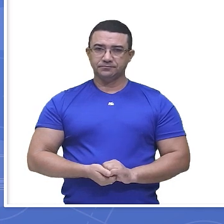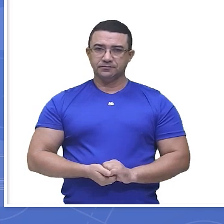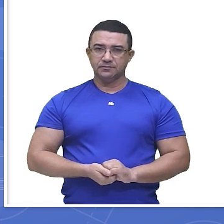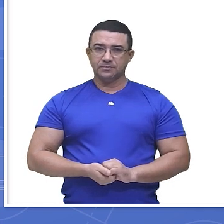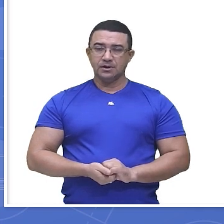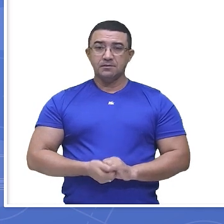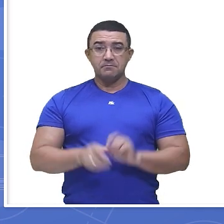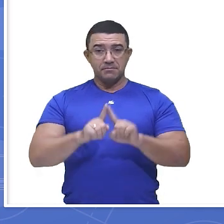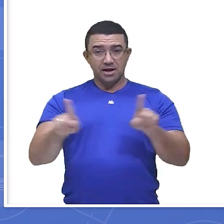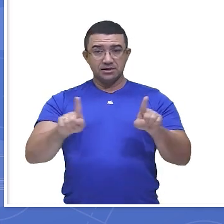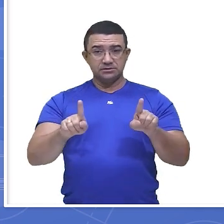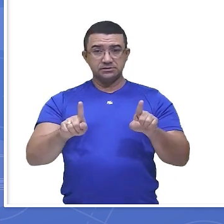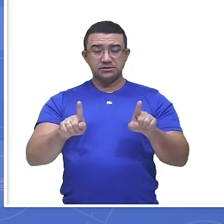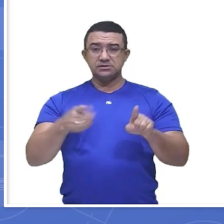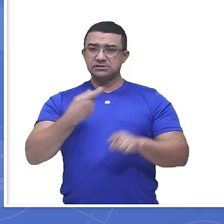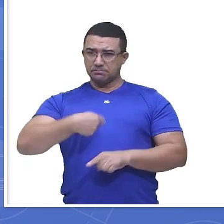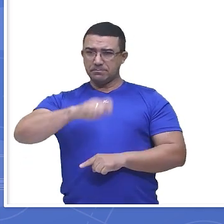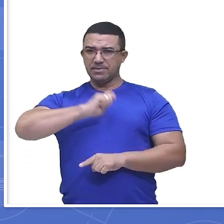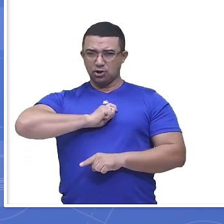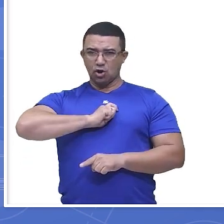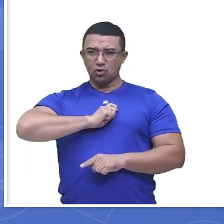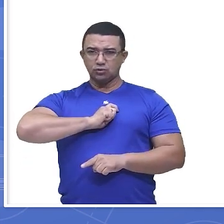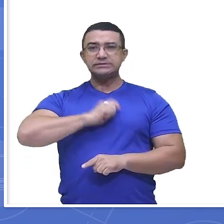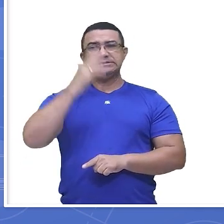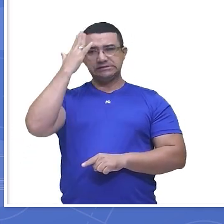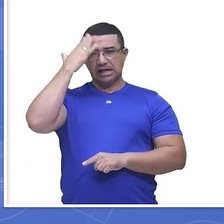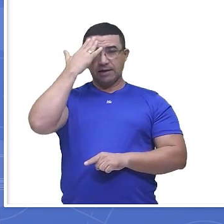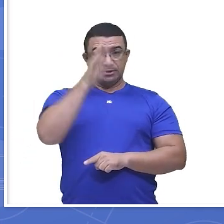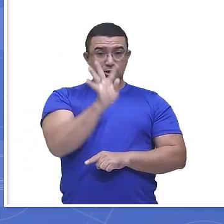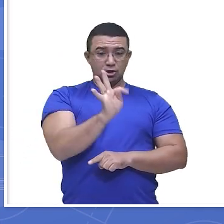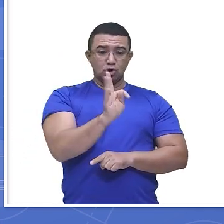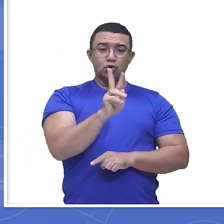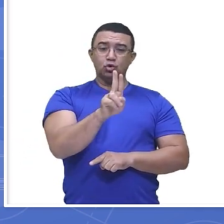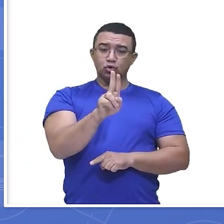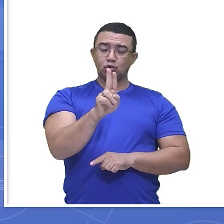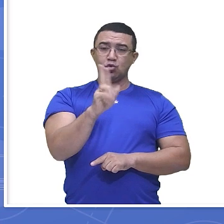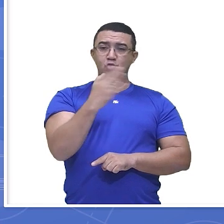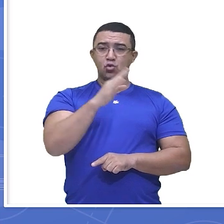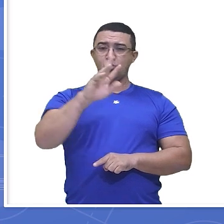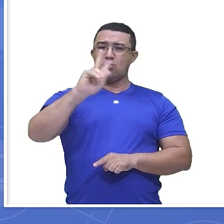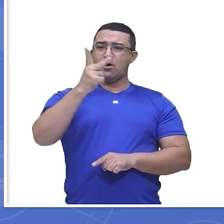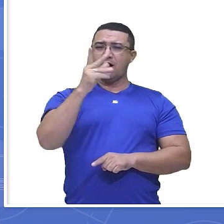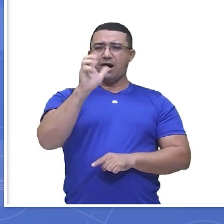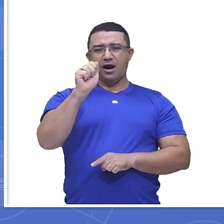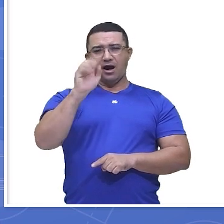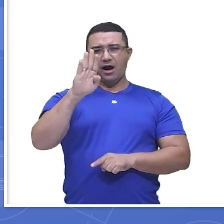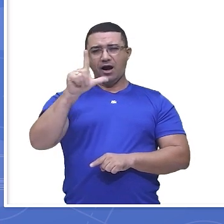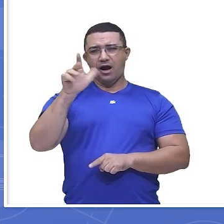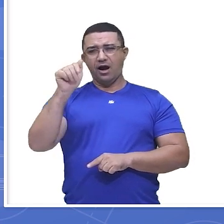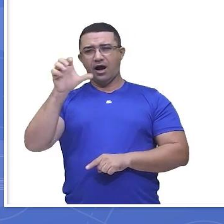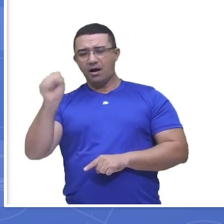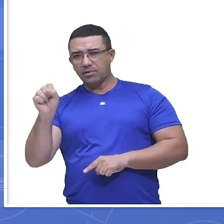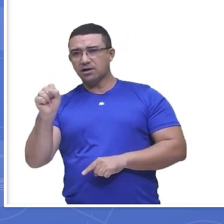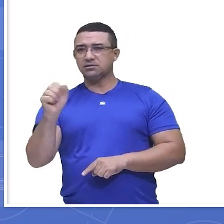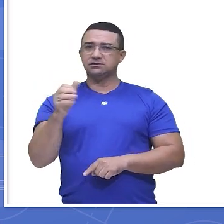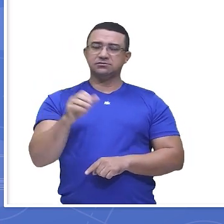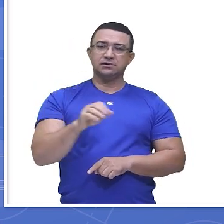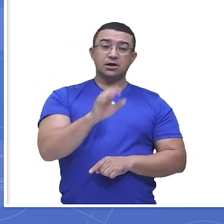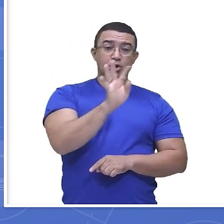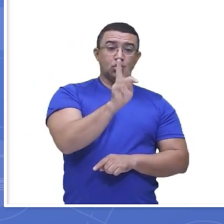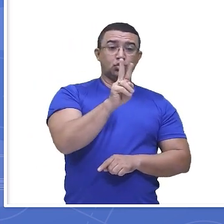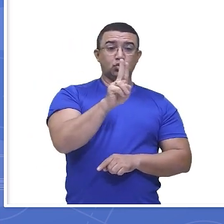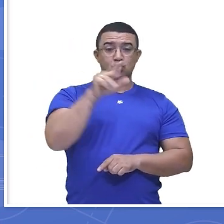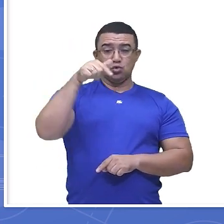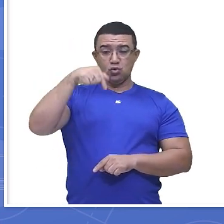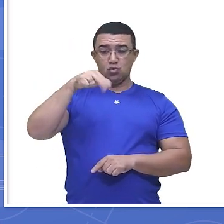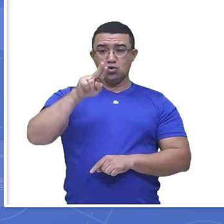língua espanhola não. O S é altamente falado. Tu hablas, como tu te llamas, né? Tu quieres. Então o S é a